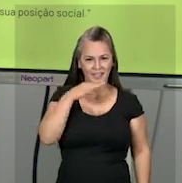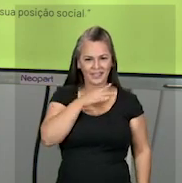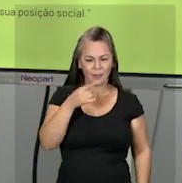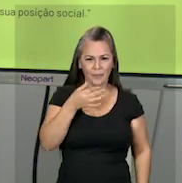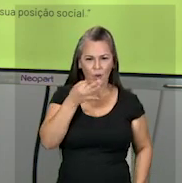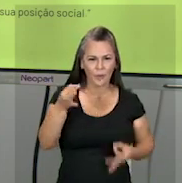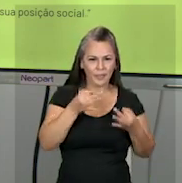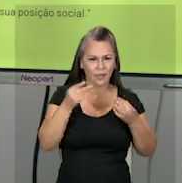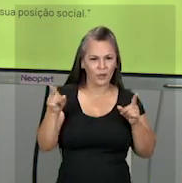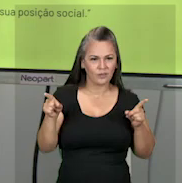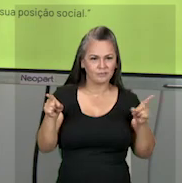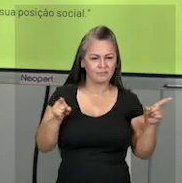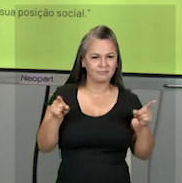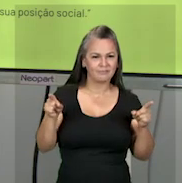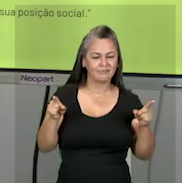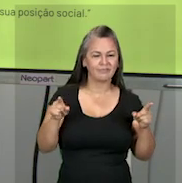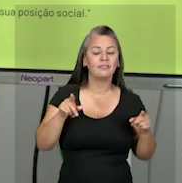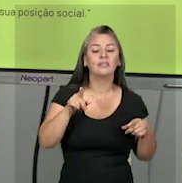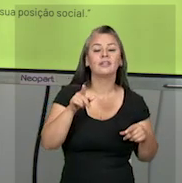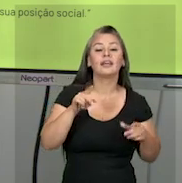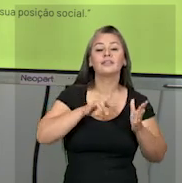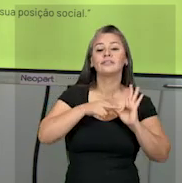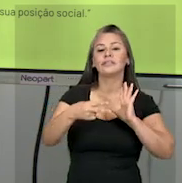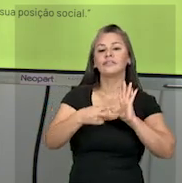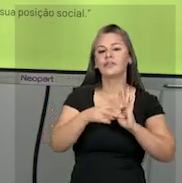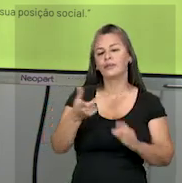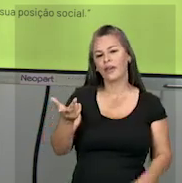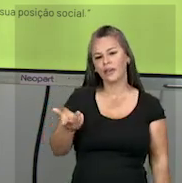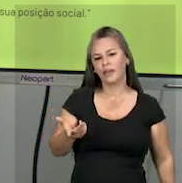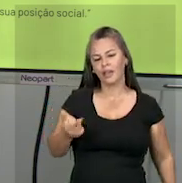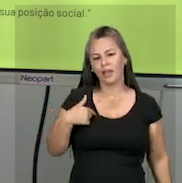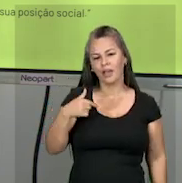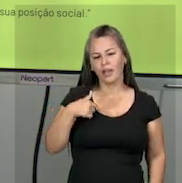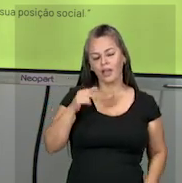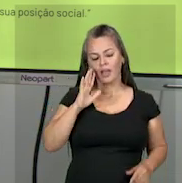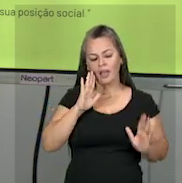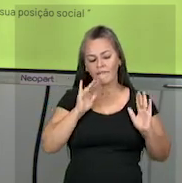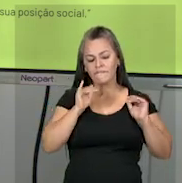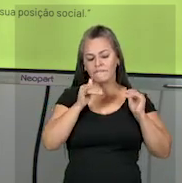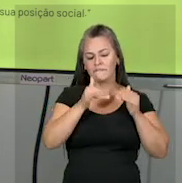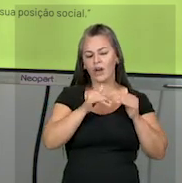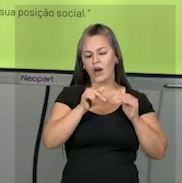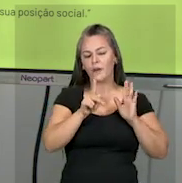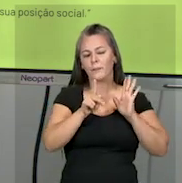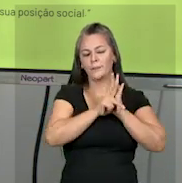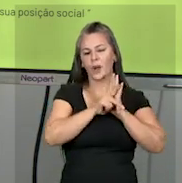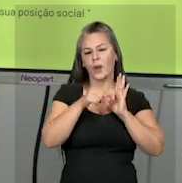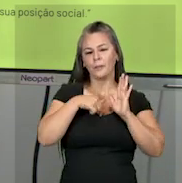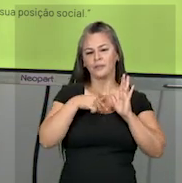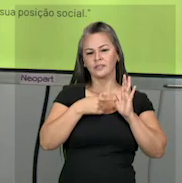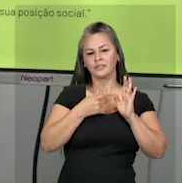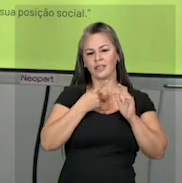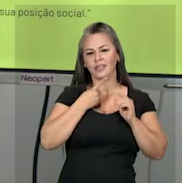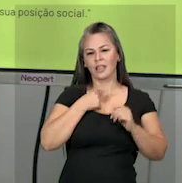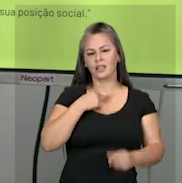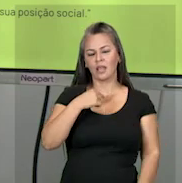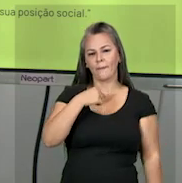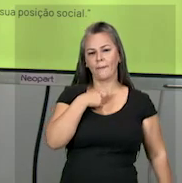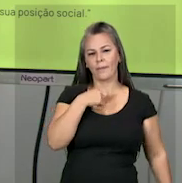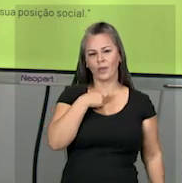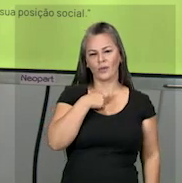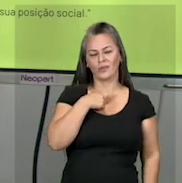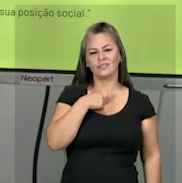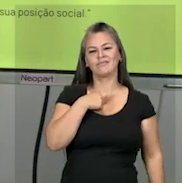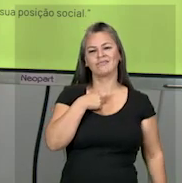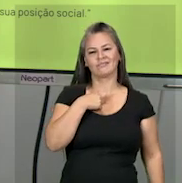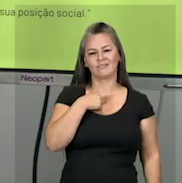o cada um segundo suas necessidades, que é ali um critério mais do comunismo, né? Que atenta para